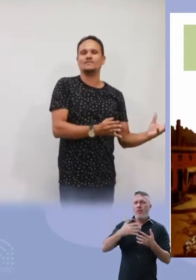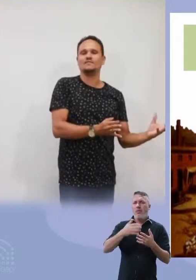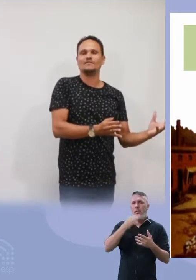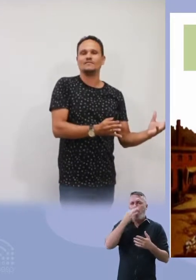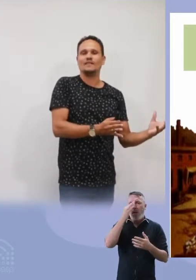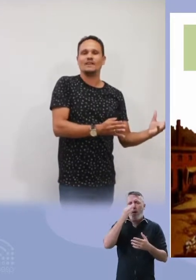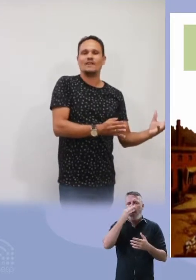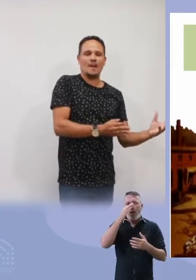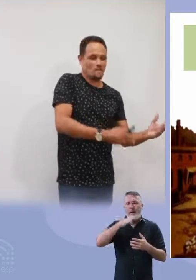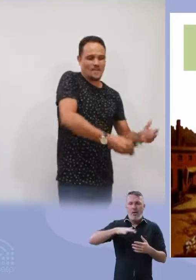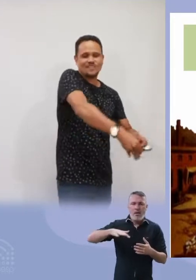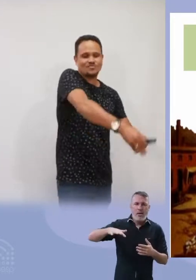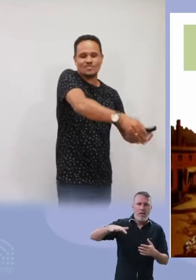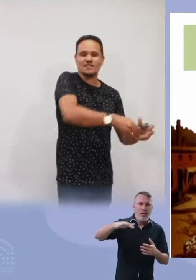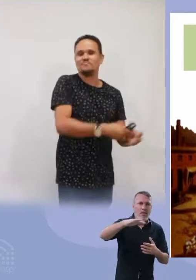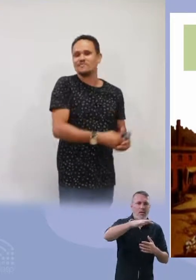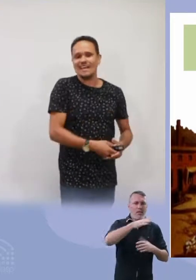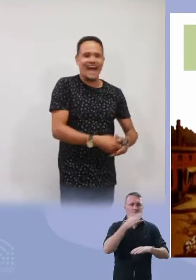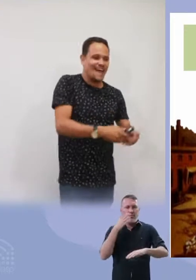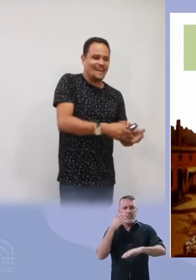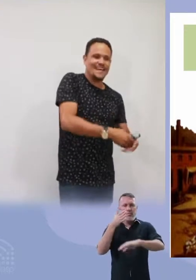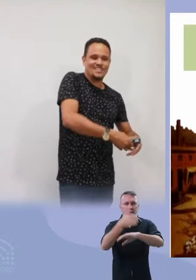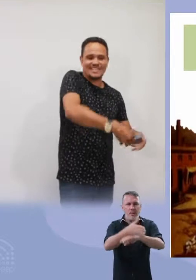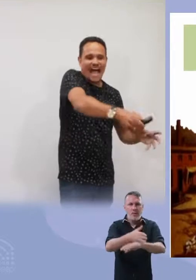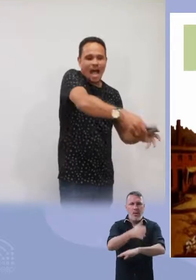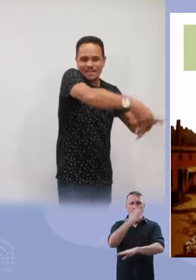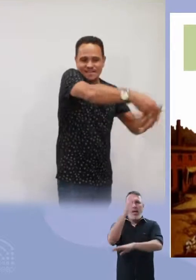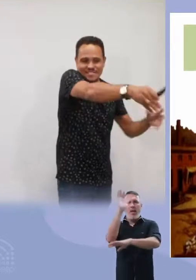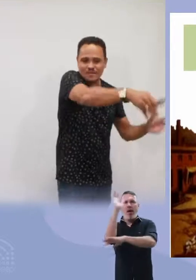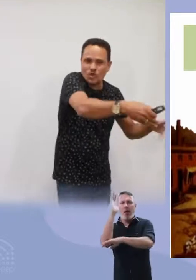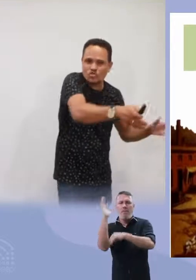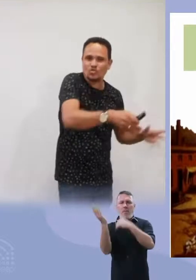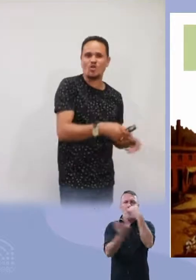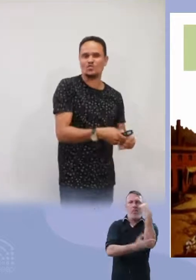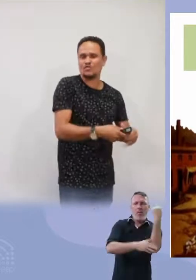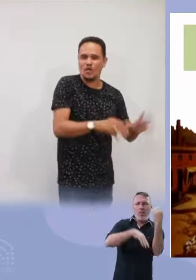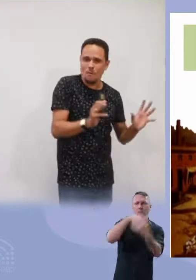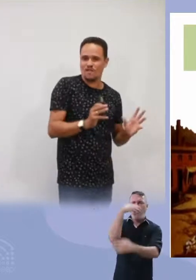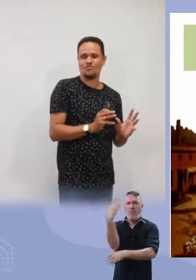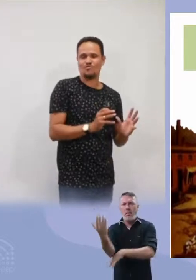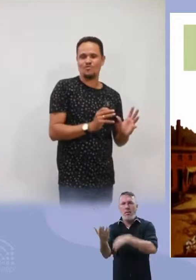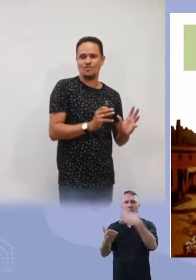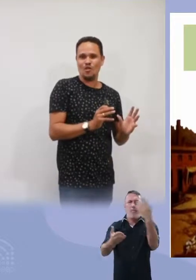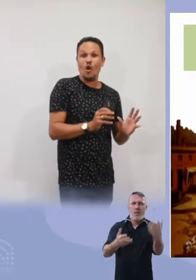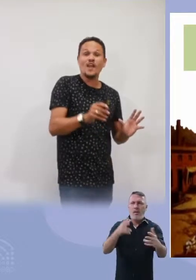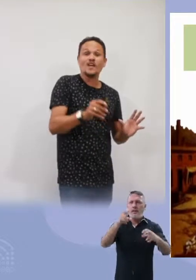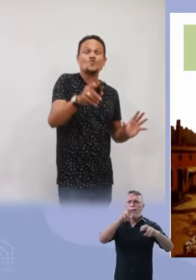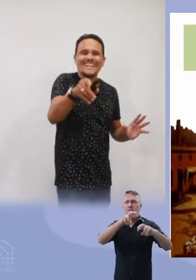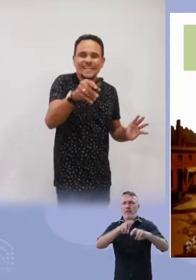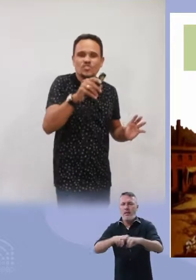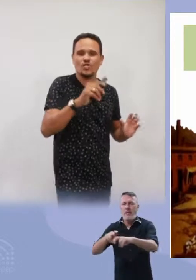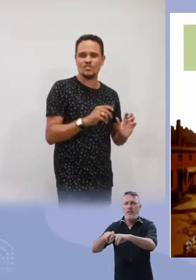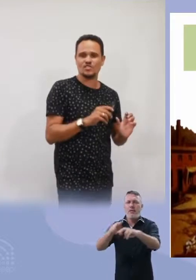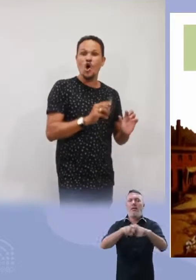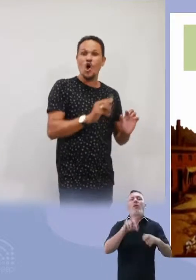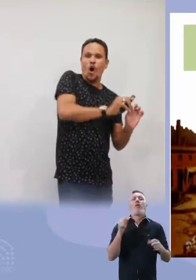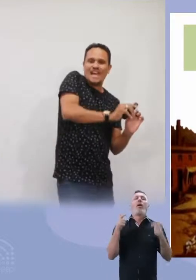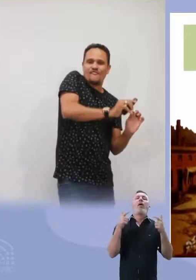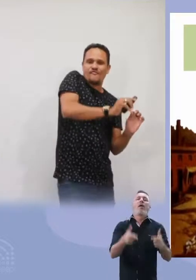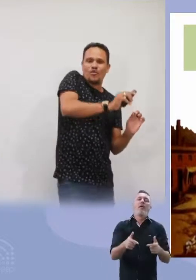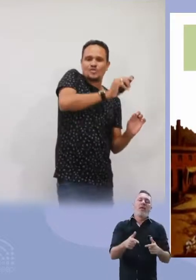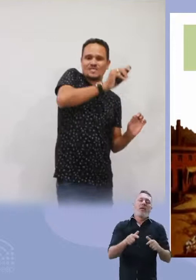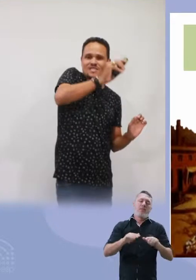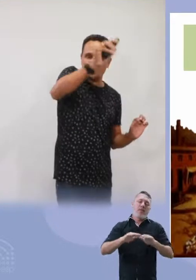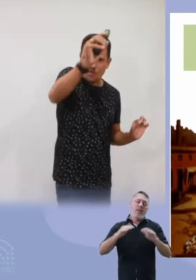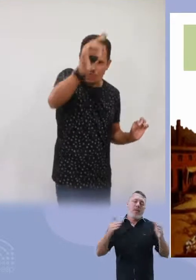meu. É um pedaço de, sei lá, né, de tábua em cima de dois troncos, virou um banco. Olha a sua cadeira de hoje. Olha